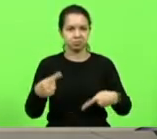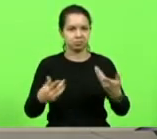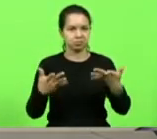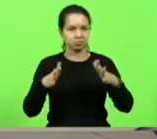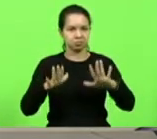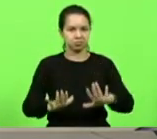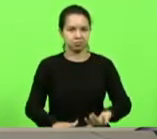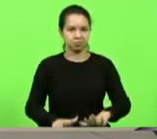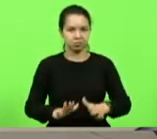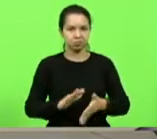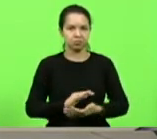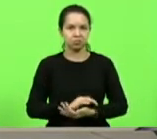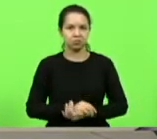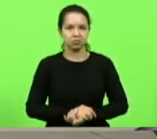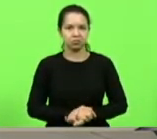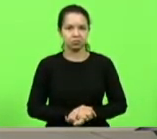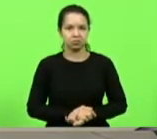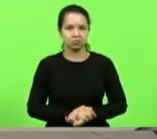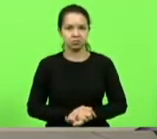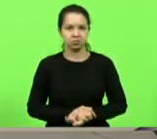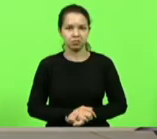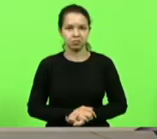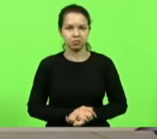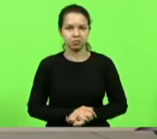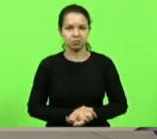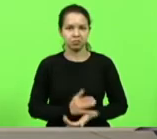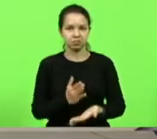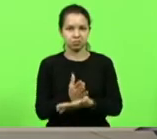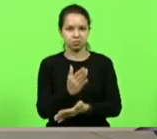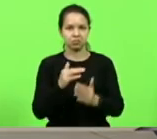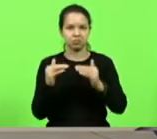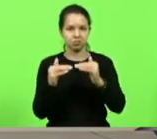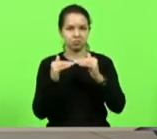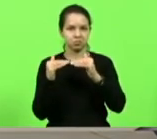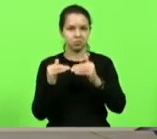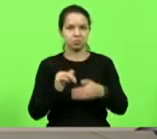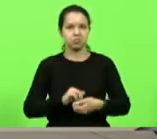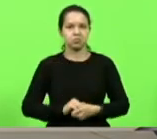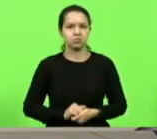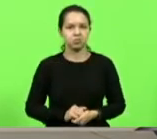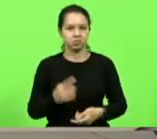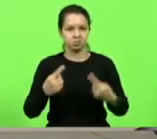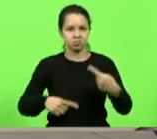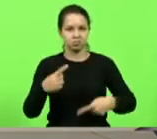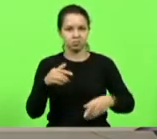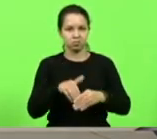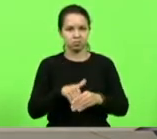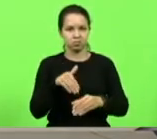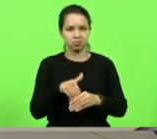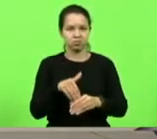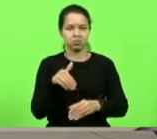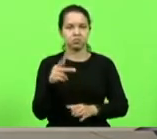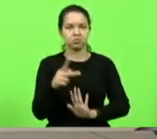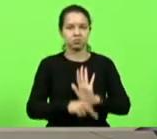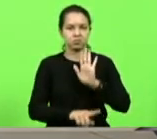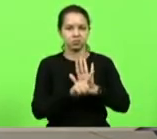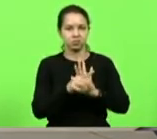votação. Deputados que aprovam, permaneçam como se encontram. Aprovado por unanimidade. Discussão e votação em turno único do projeto de lei